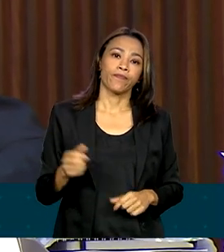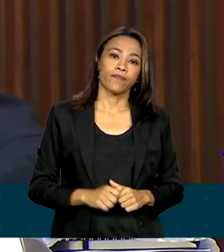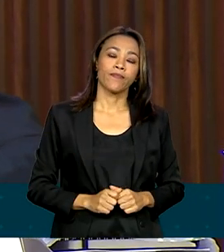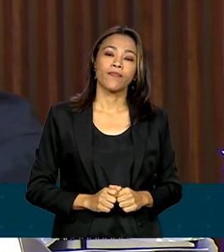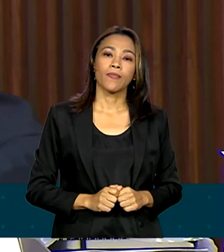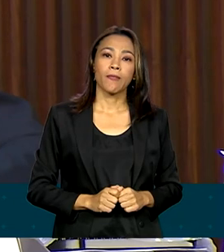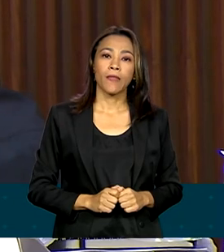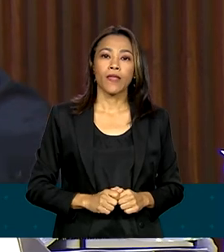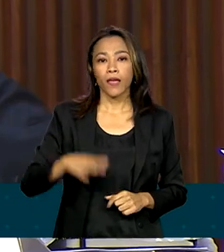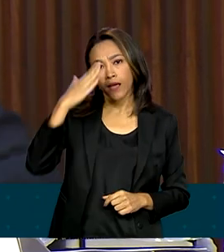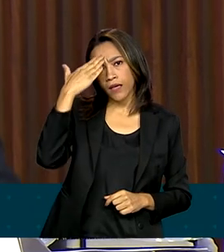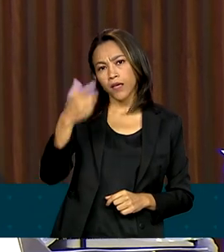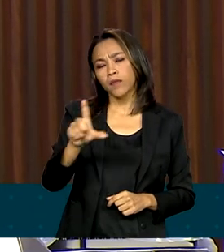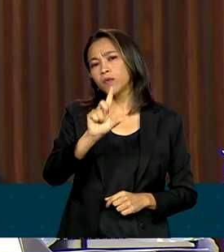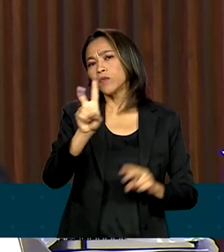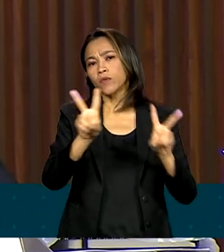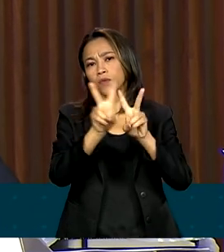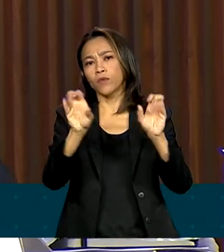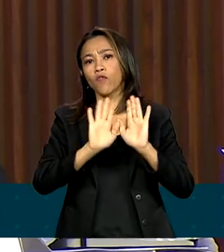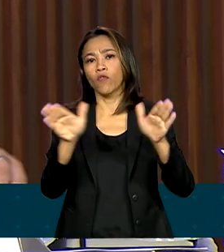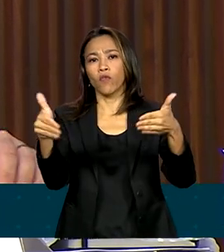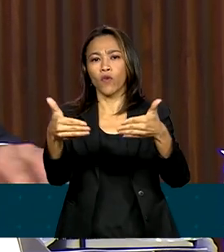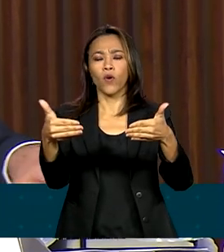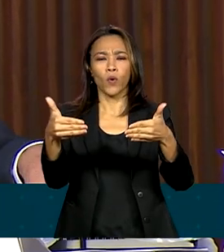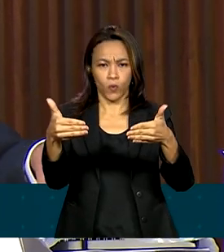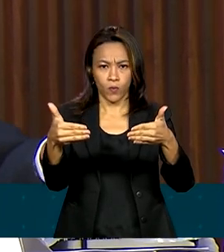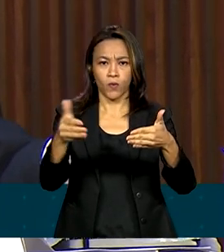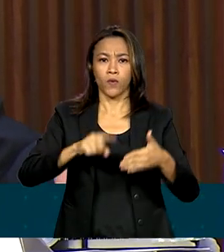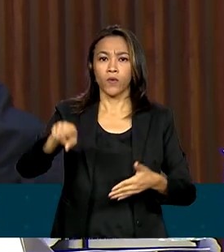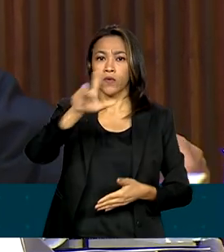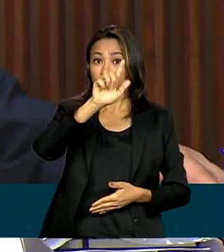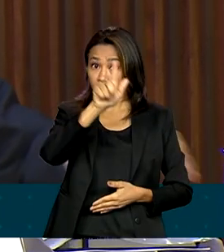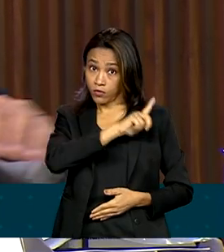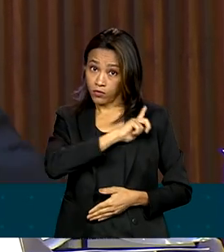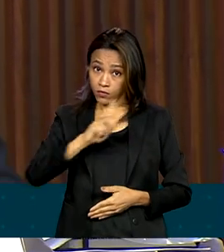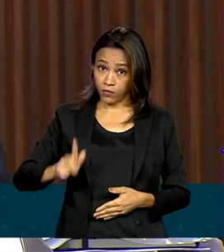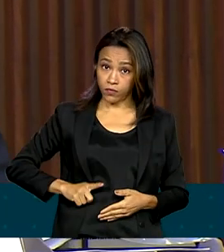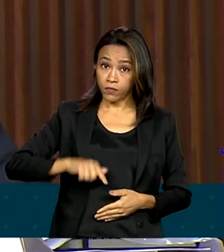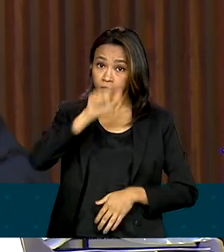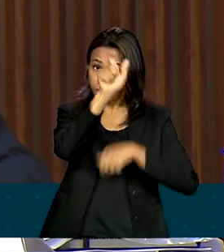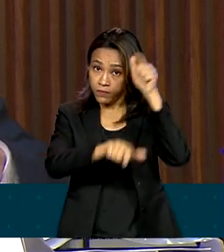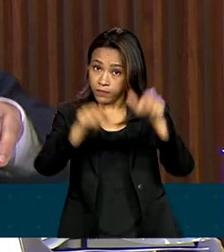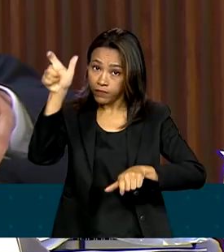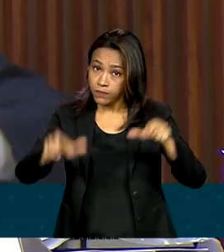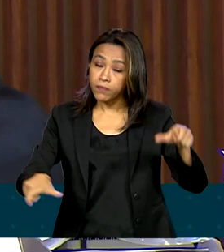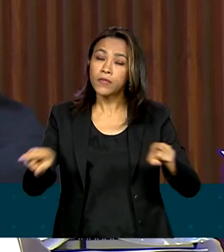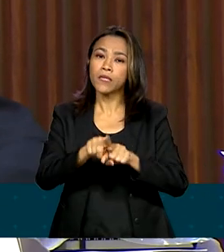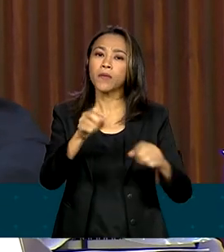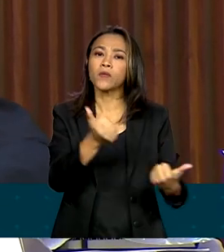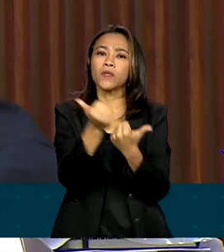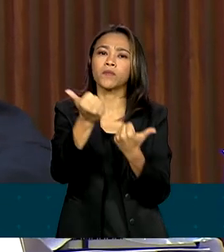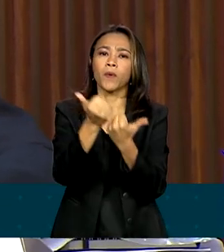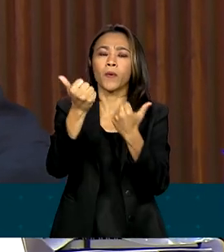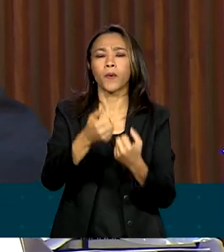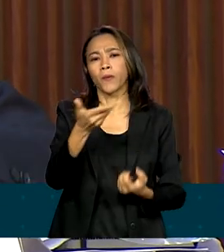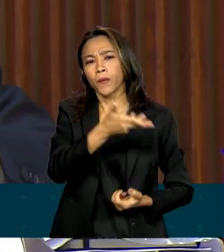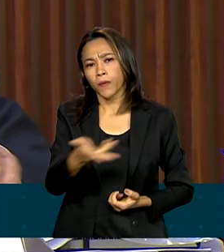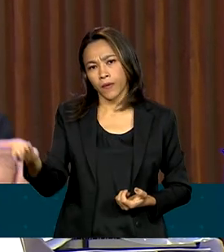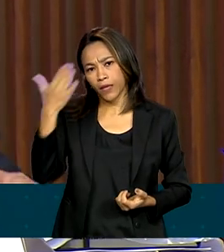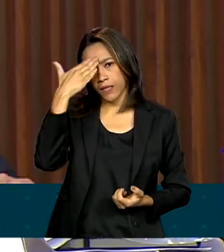agradecer a equipe do Fórum de Governadoras e Governadores, os assessores, agradecer as ministras e